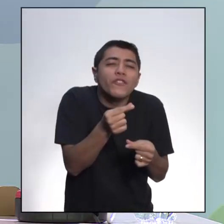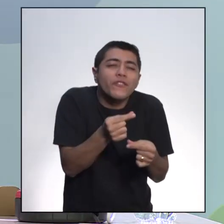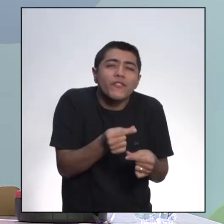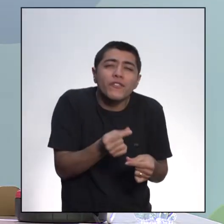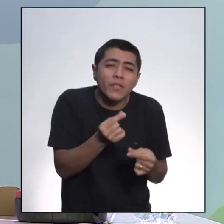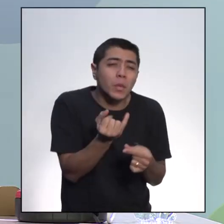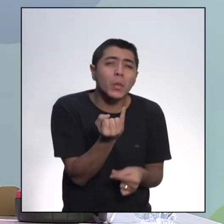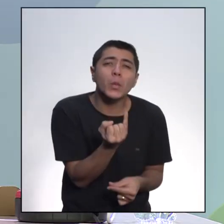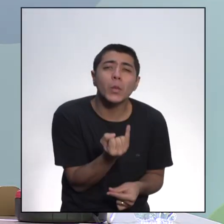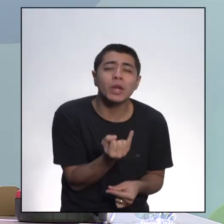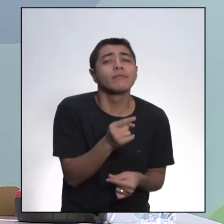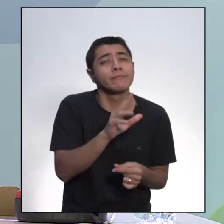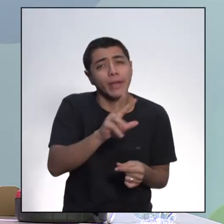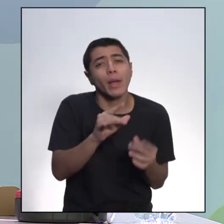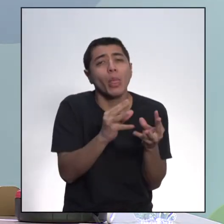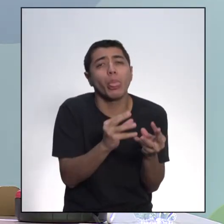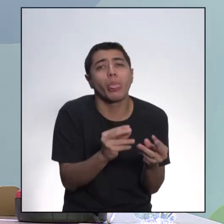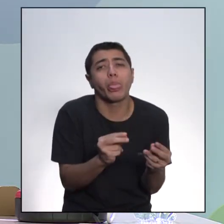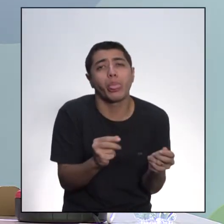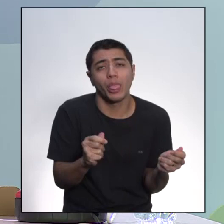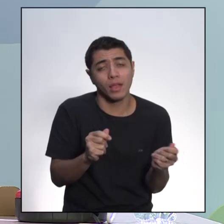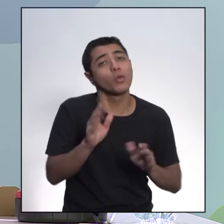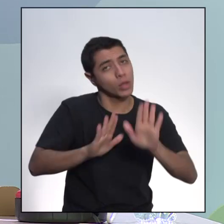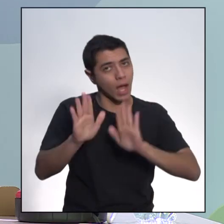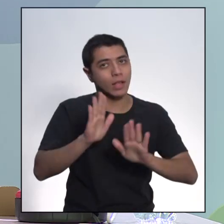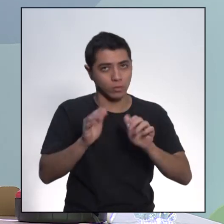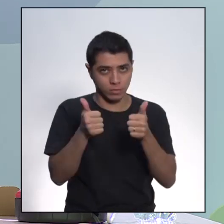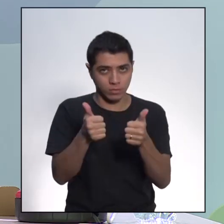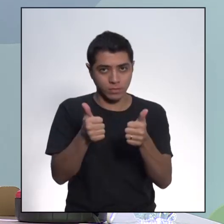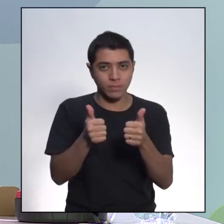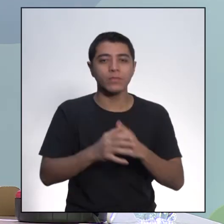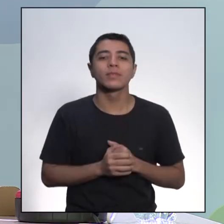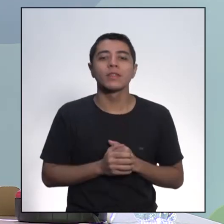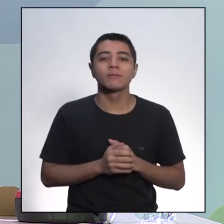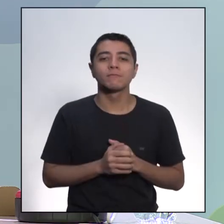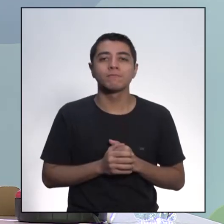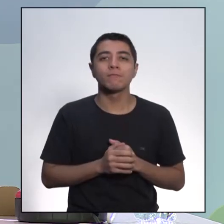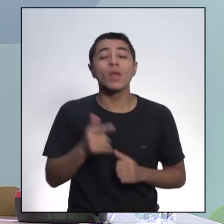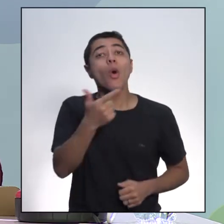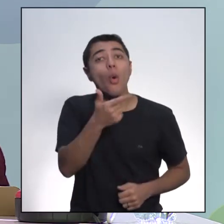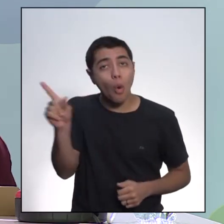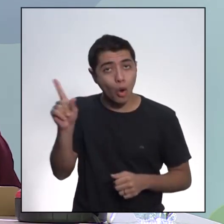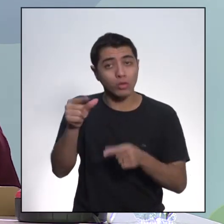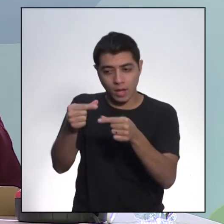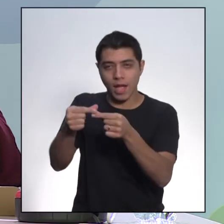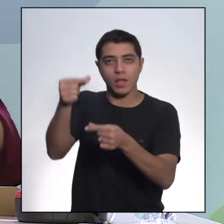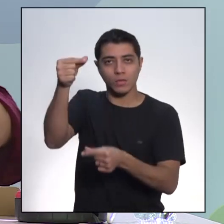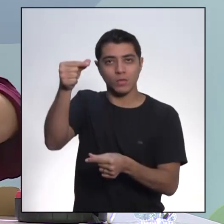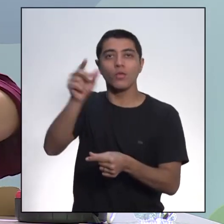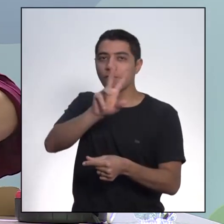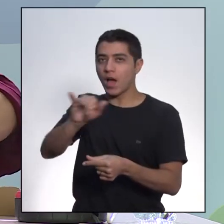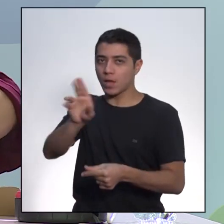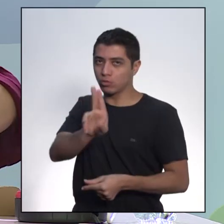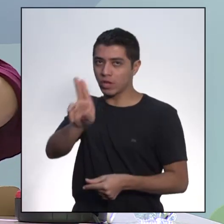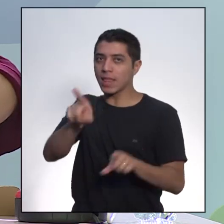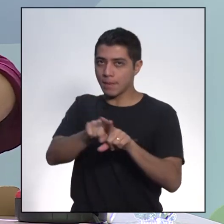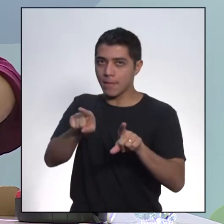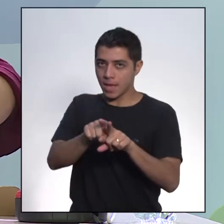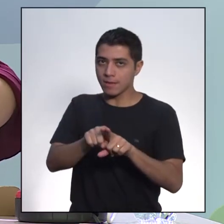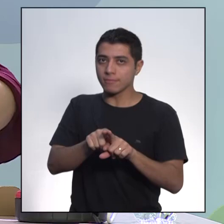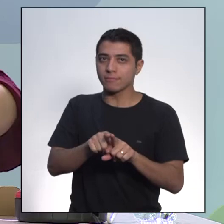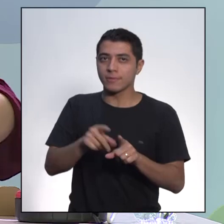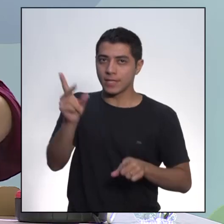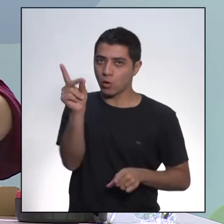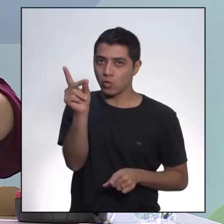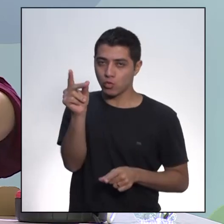canudinho, eu vou pôr um aqui e um deste lado aqui, ó. Tá vendo? Tá? Porque nós também vamos passar os eixos. Aqui pode ser um pedacinho menor. Se